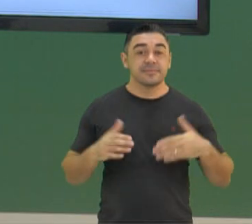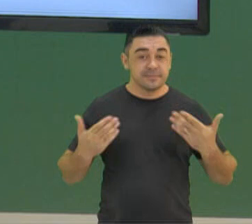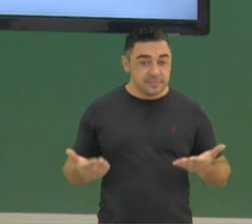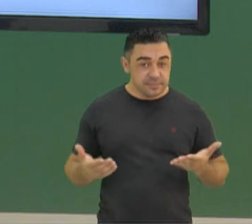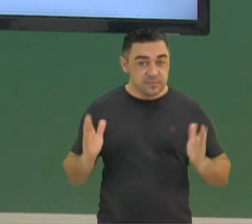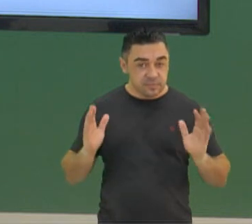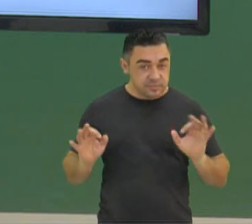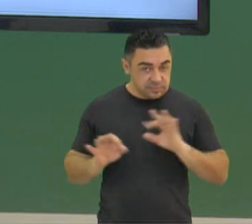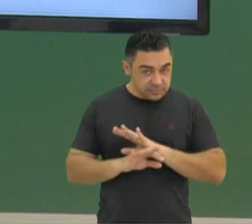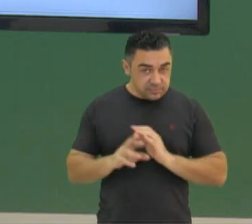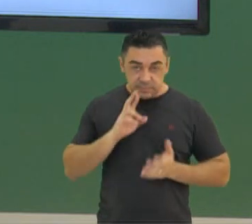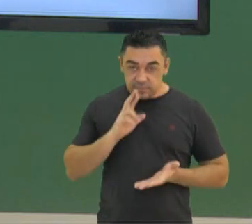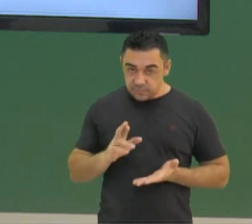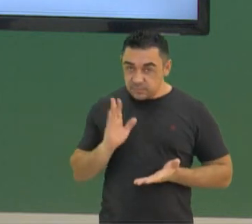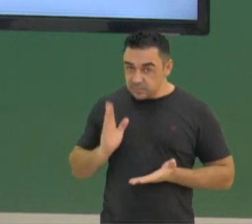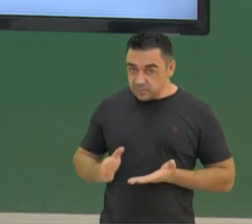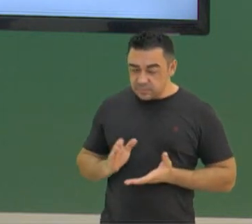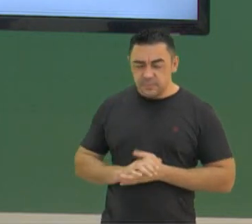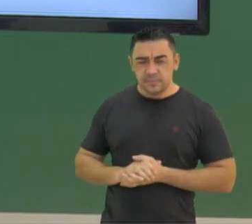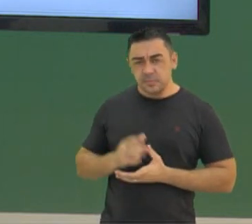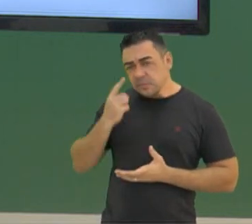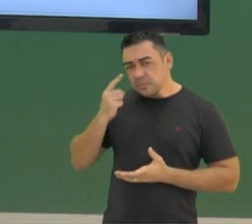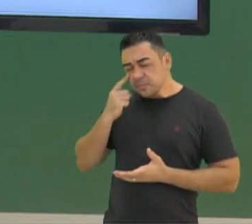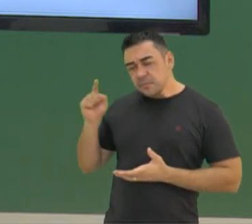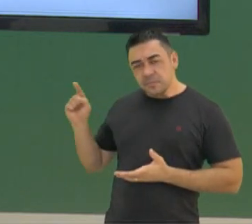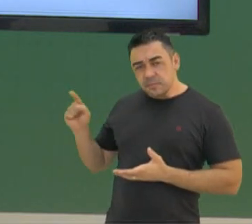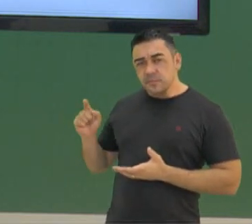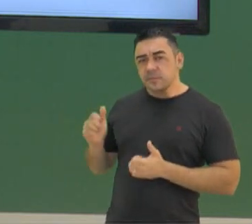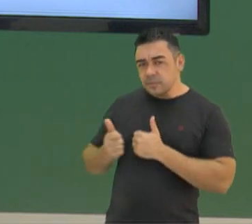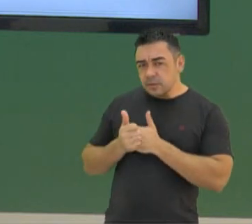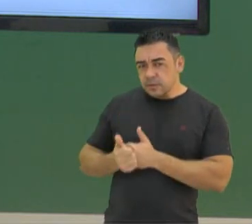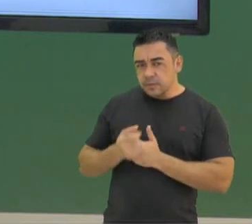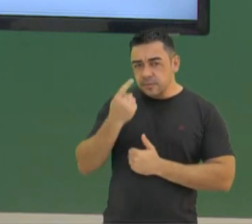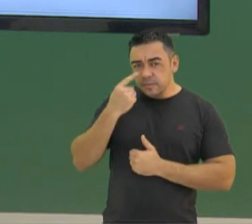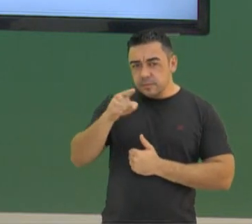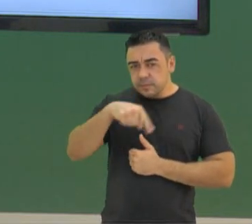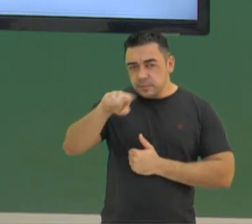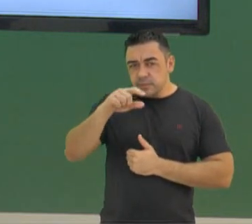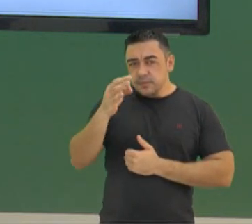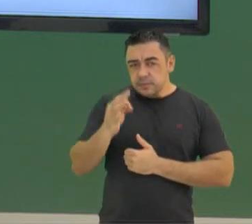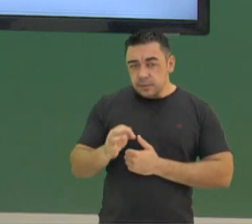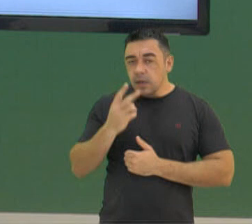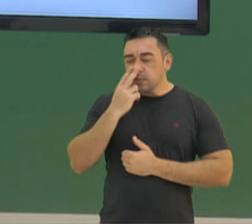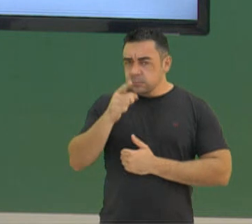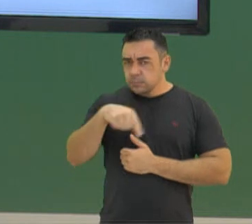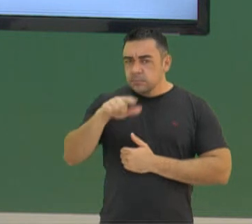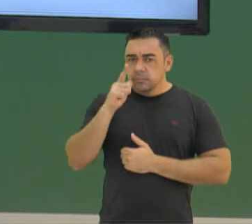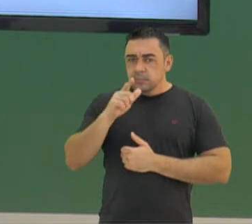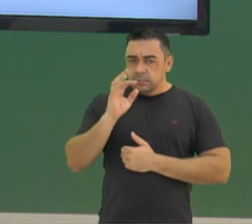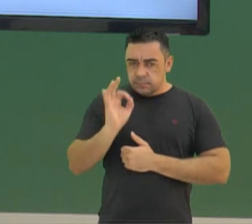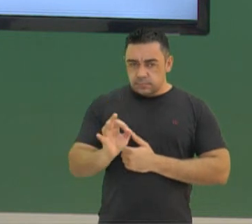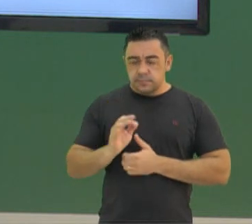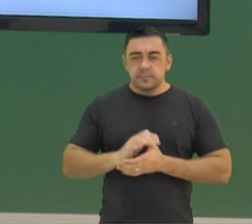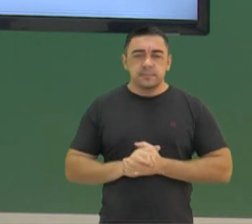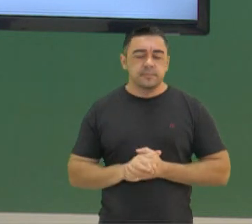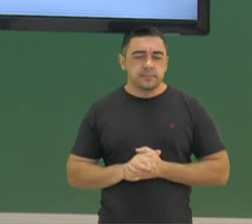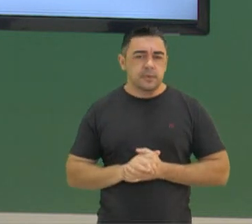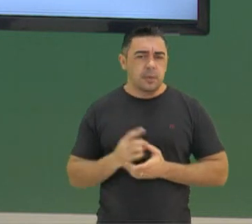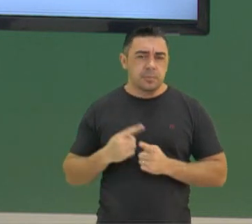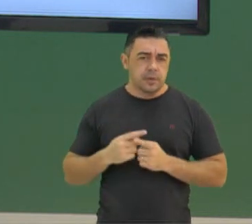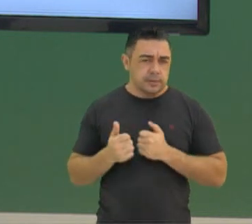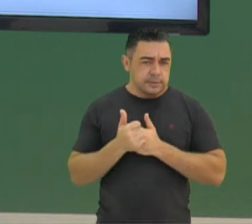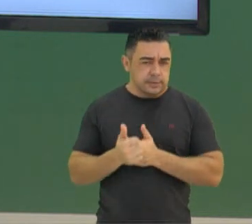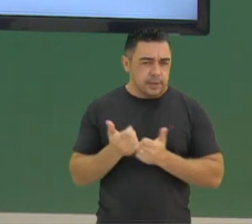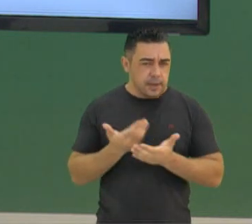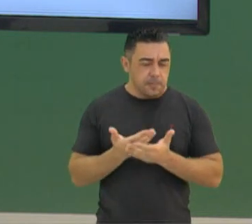E aí, turma, já resolveram a nossa questão? Então vamos lá aqui acompanhar agora se vocês acertaram. Eu acredito que todos acertaram essa questão, estavam acompanhando